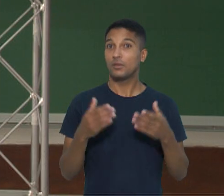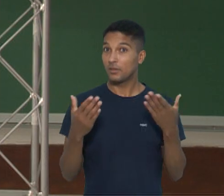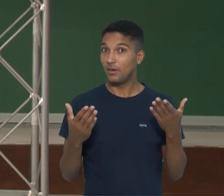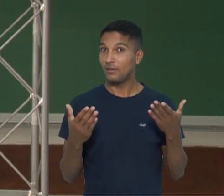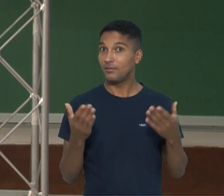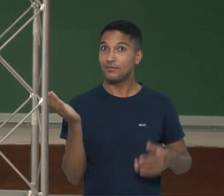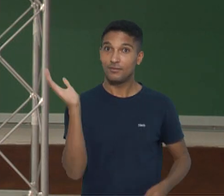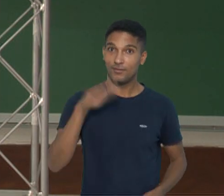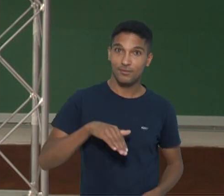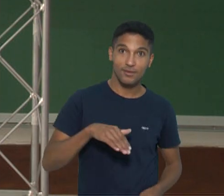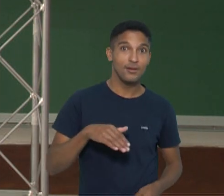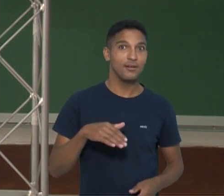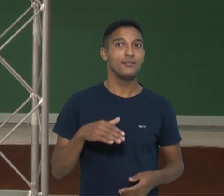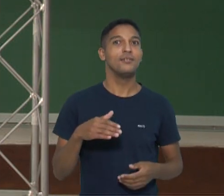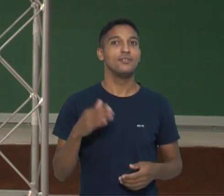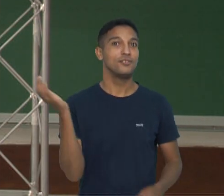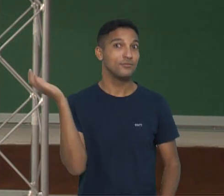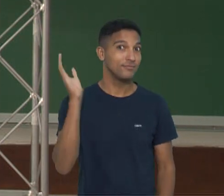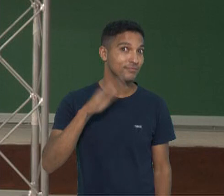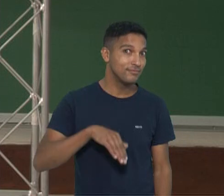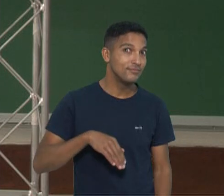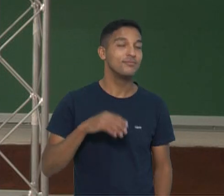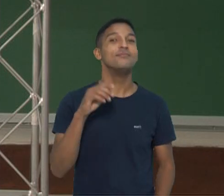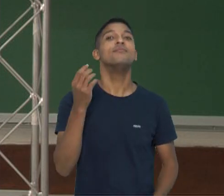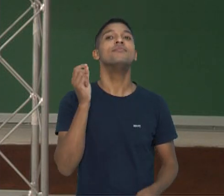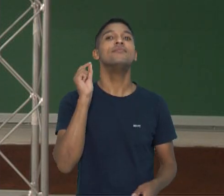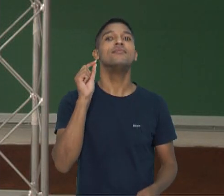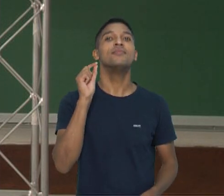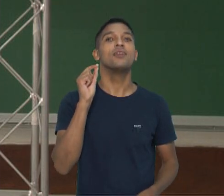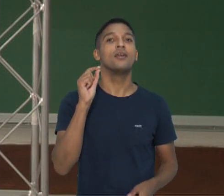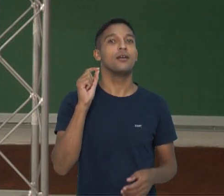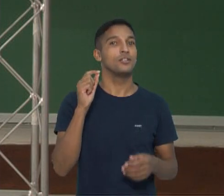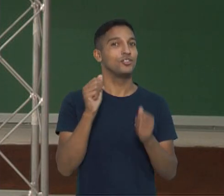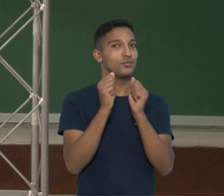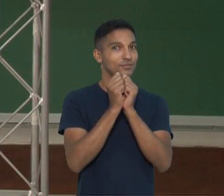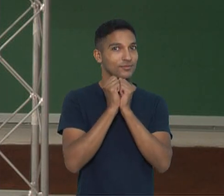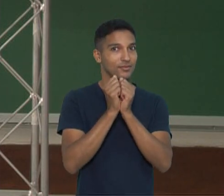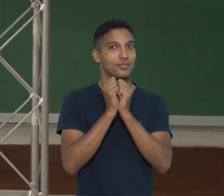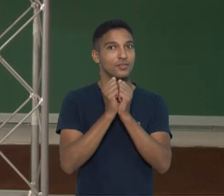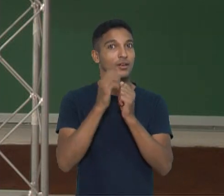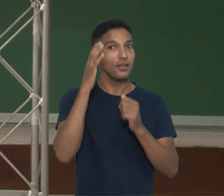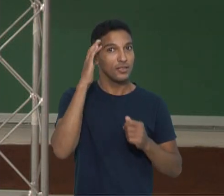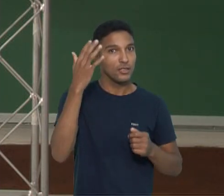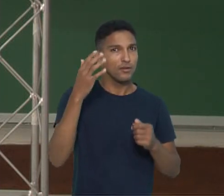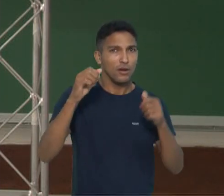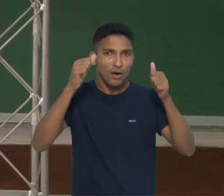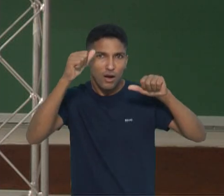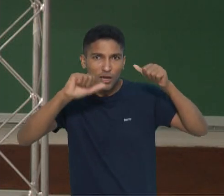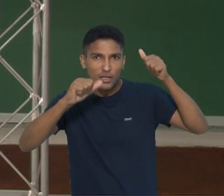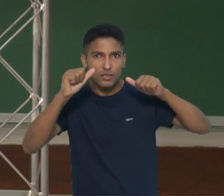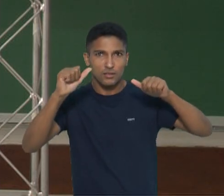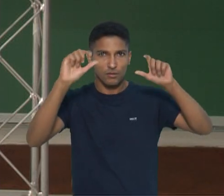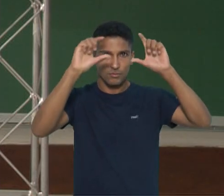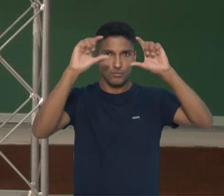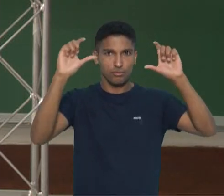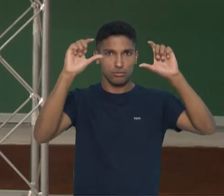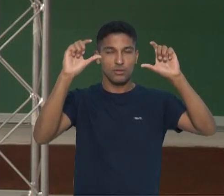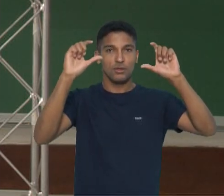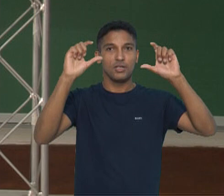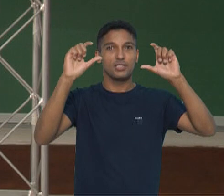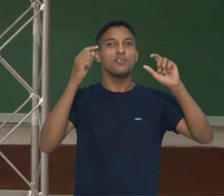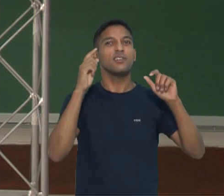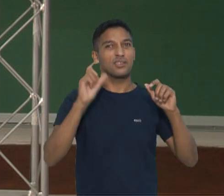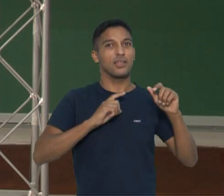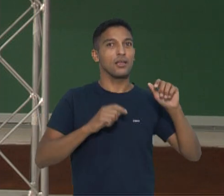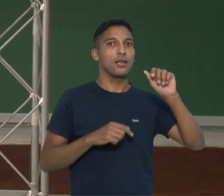Então vamos lá fazer a leitura dessas alternativas juntos, para que a gente possa analisar. Então não é porque é uma questão, como eu disse,